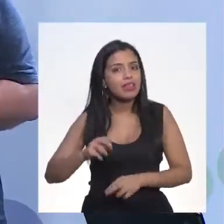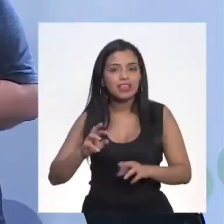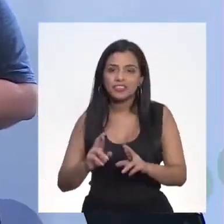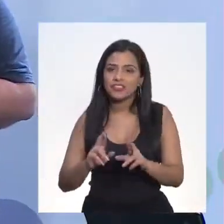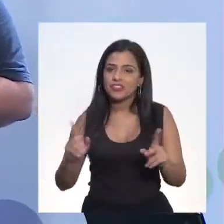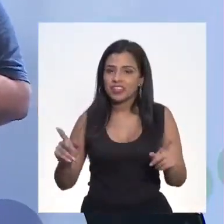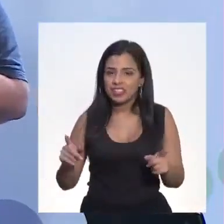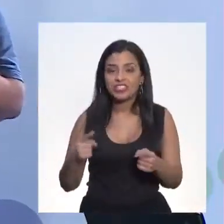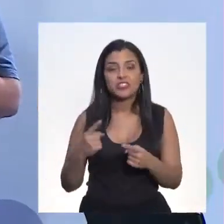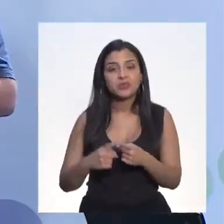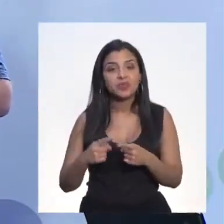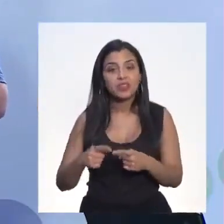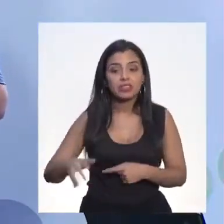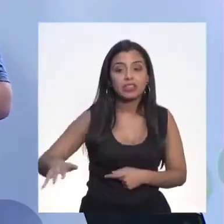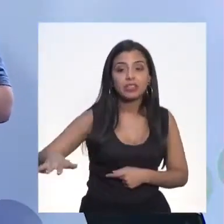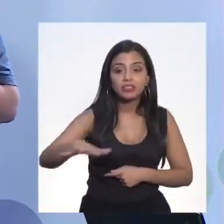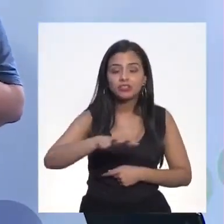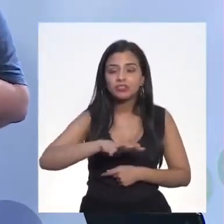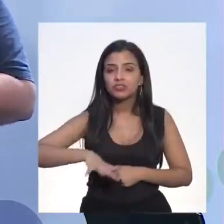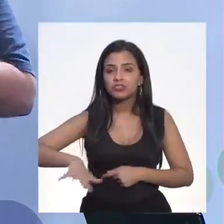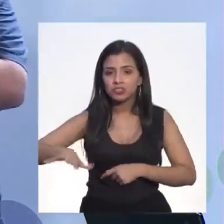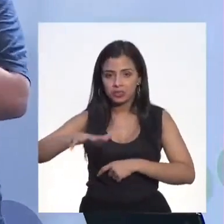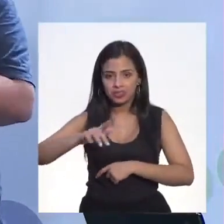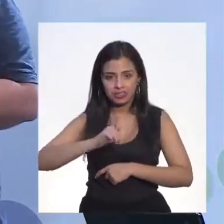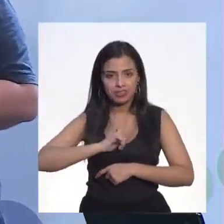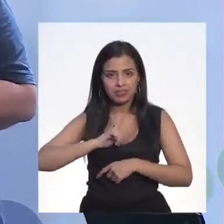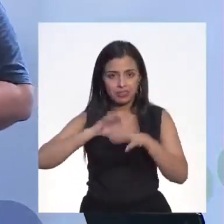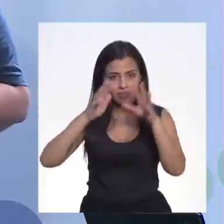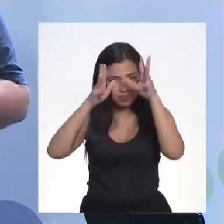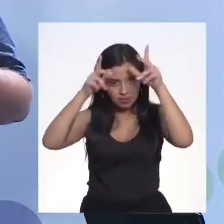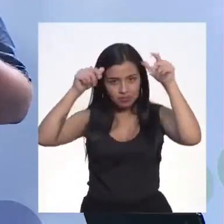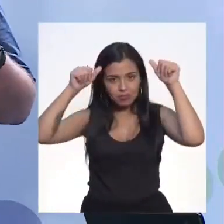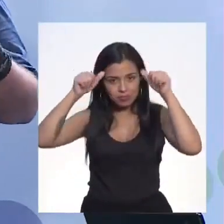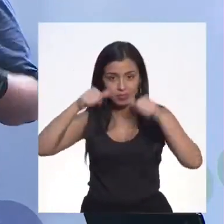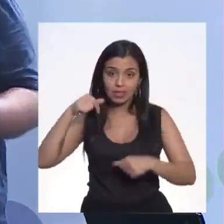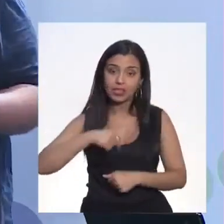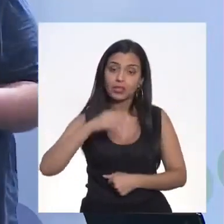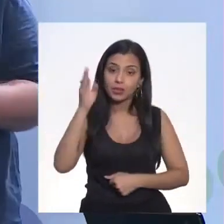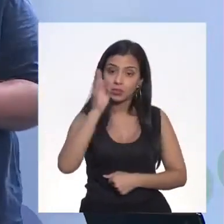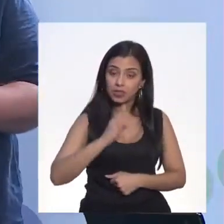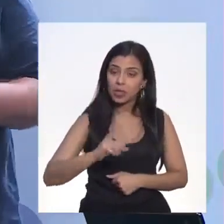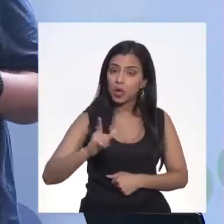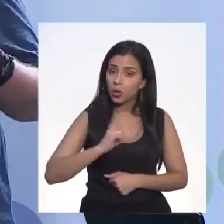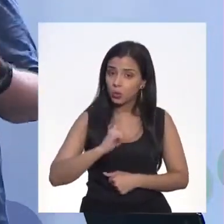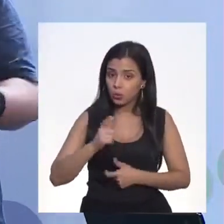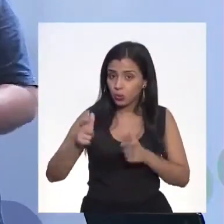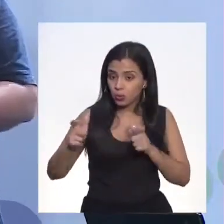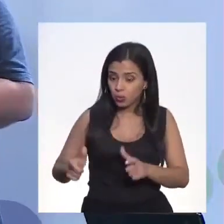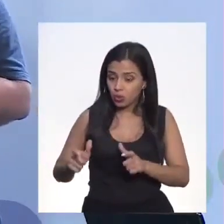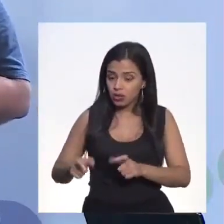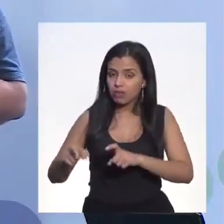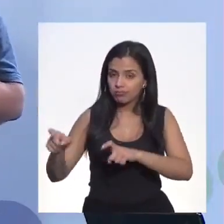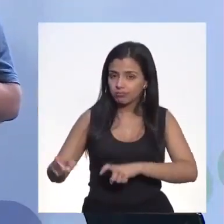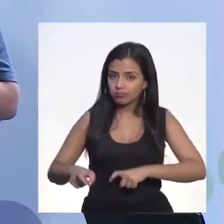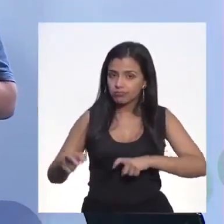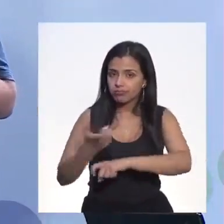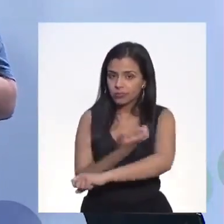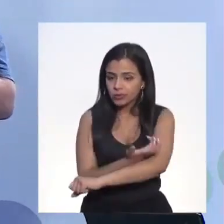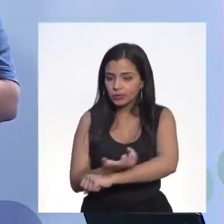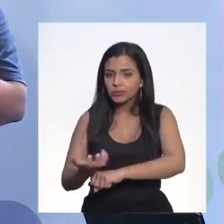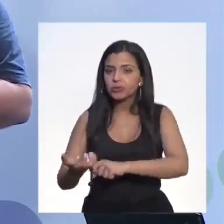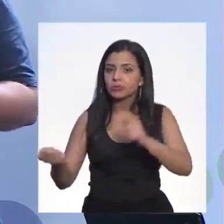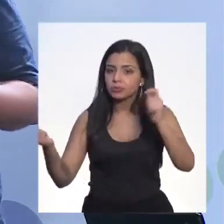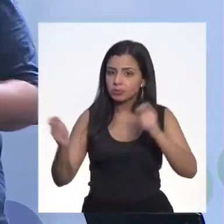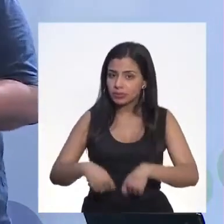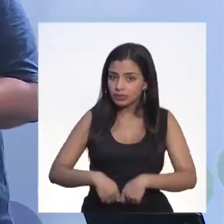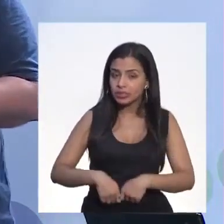que nós temos naquela região, né, daqui do Brasil. Né, uma região extremamente vegetativa, né, com quantidade de chuvas